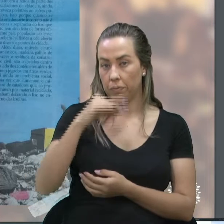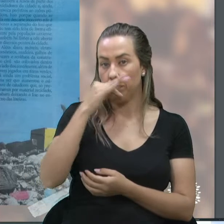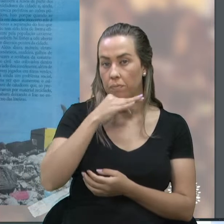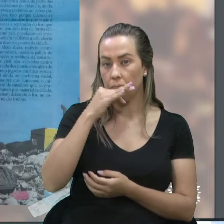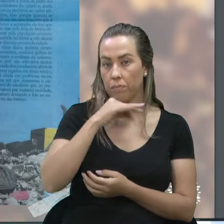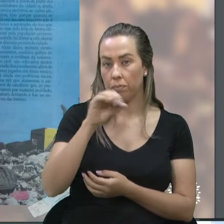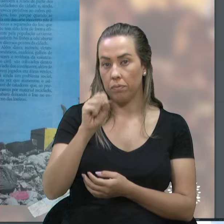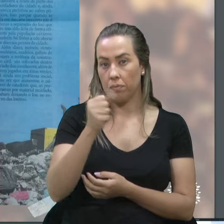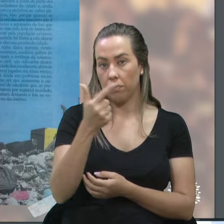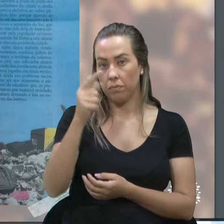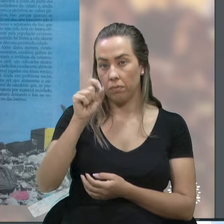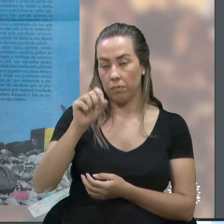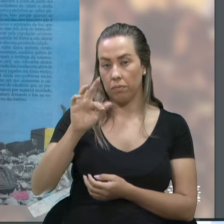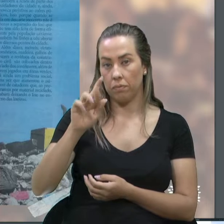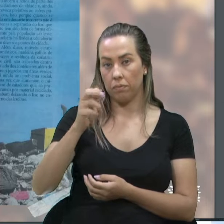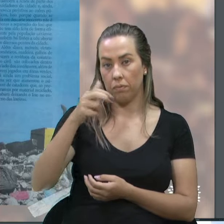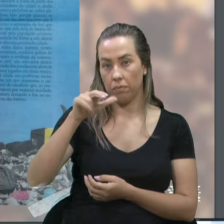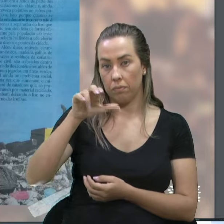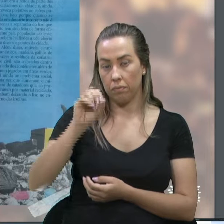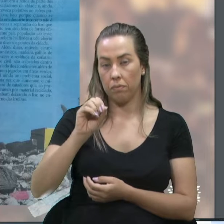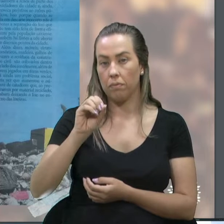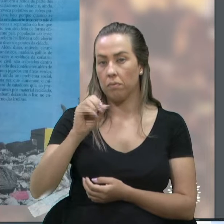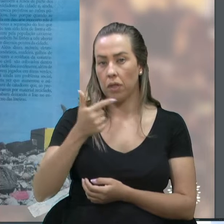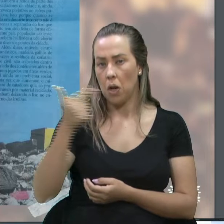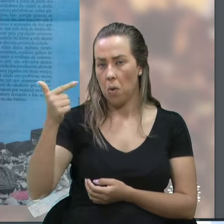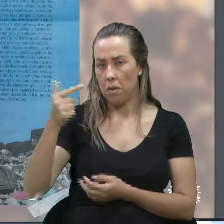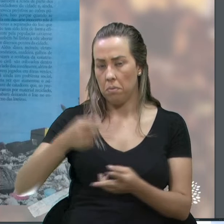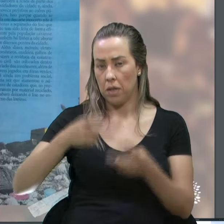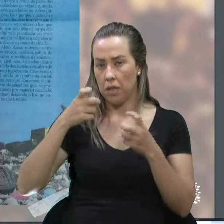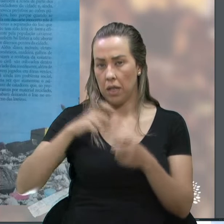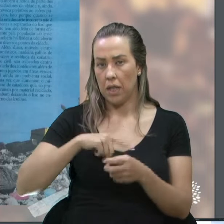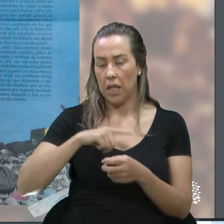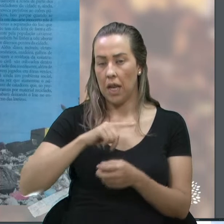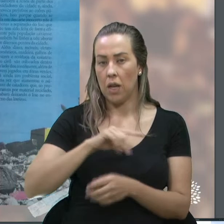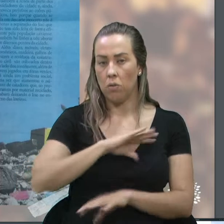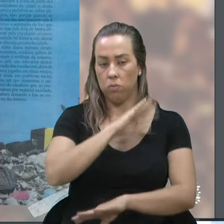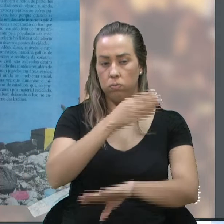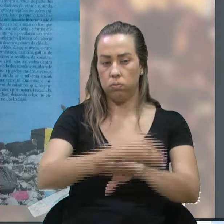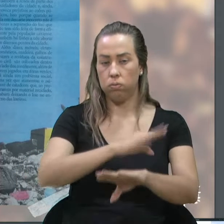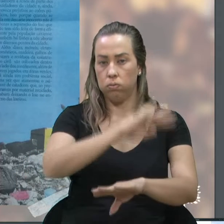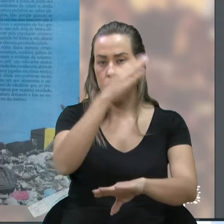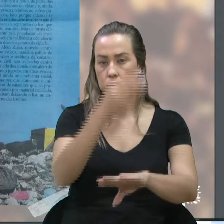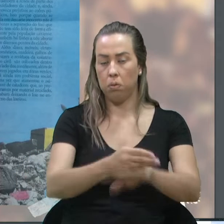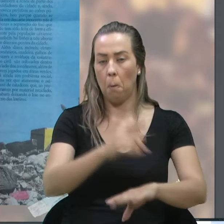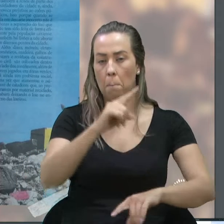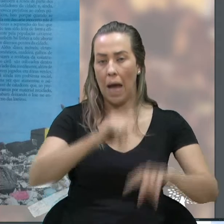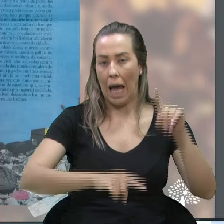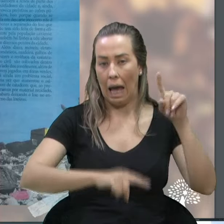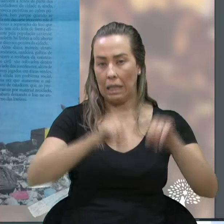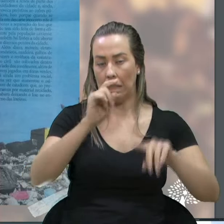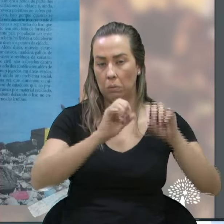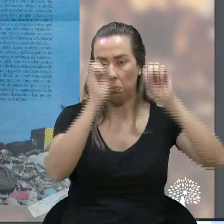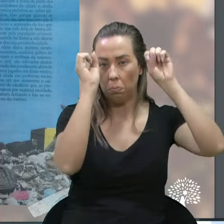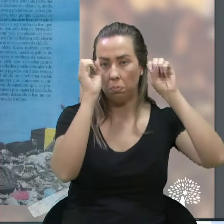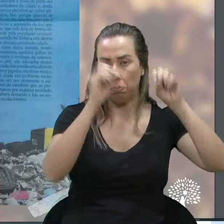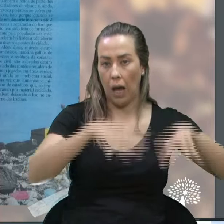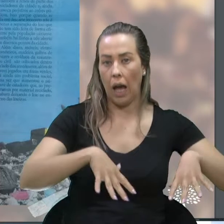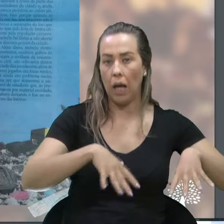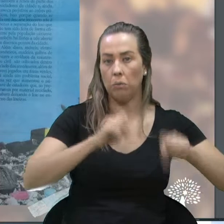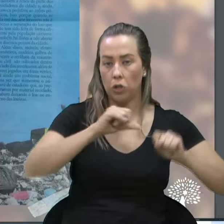e São Francisco de Paula, não é o que parece. Toneladas de materiais recicláveis que poderiam